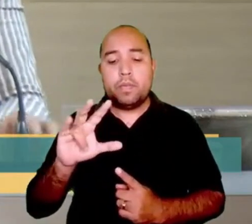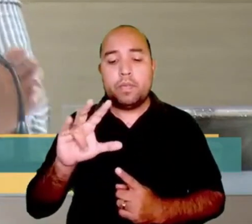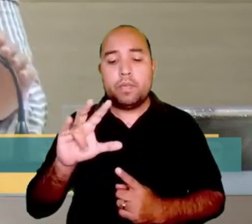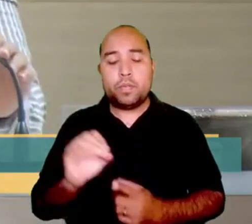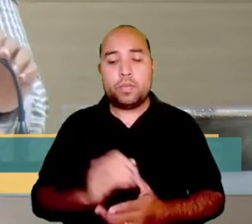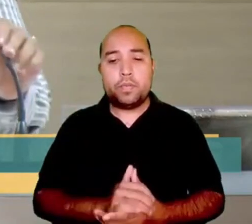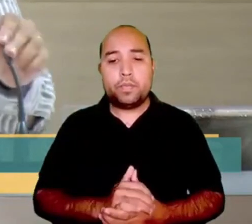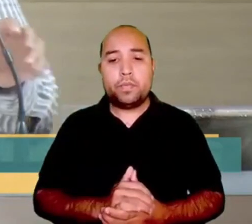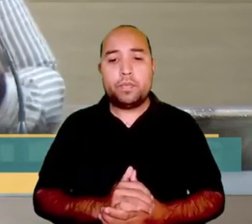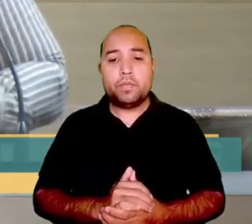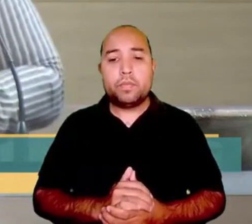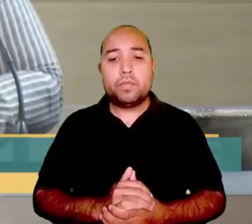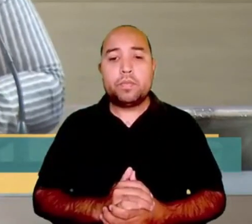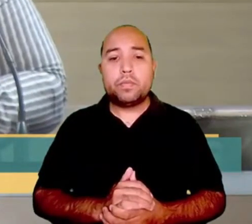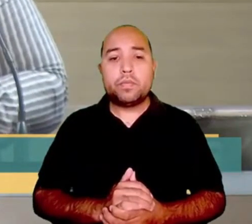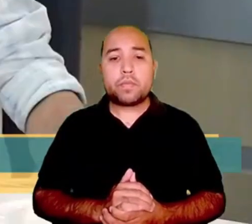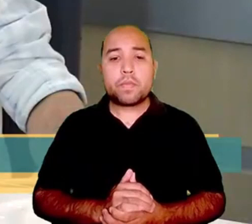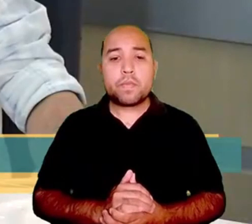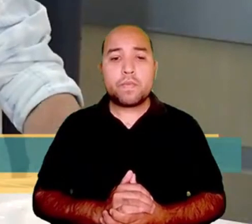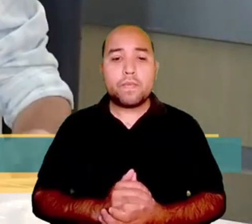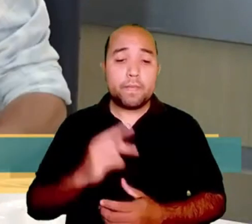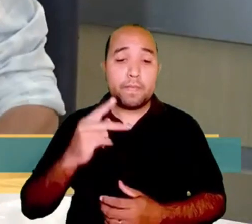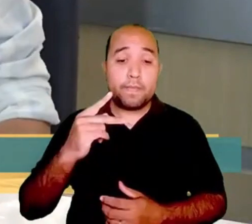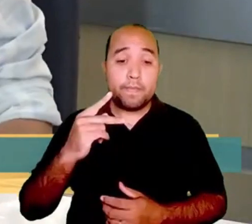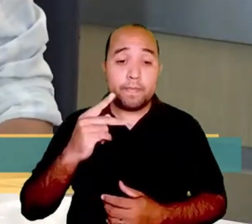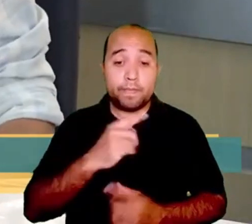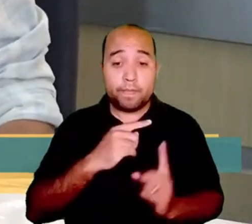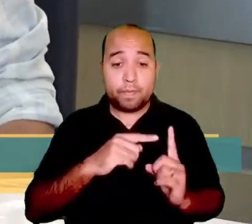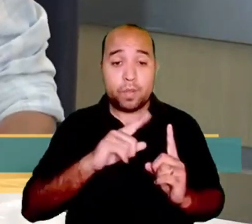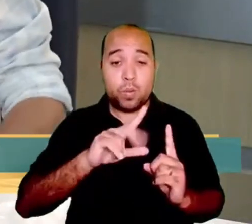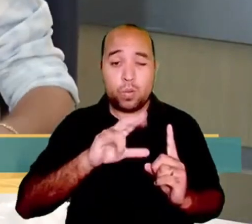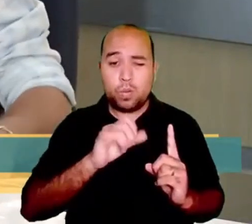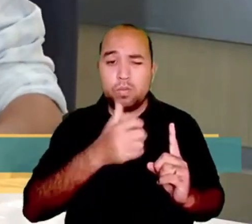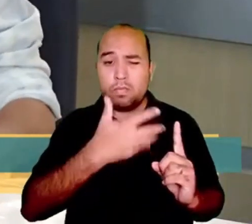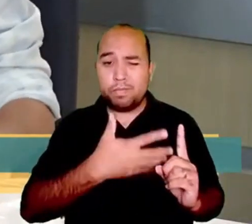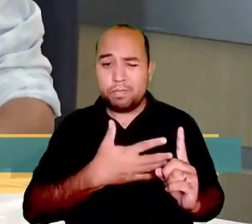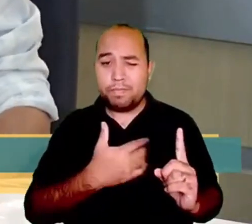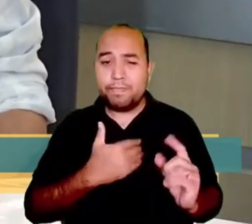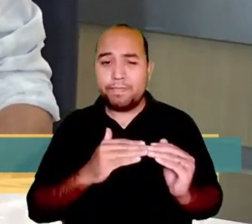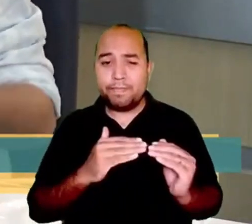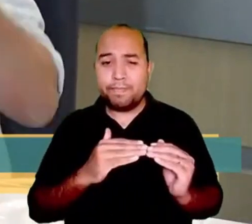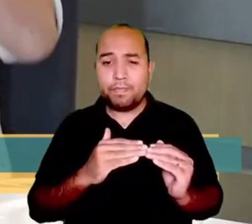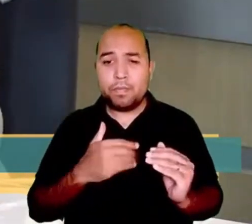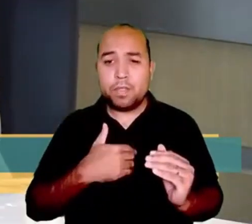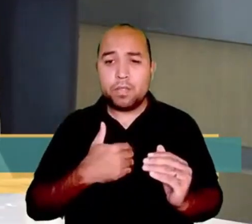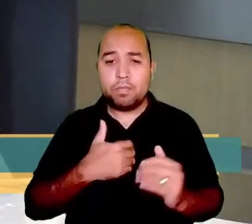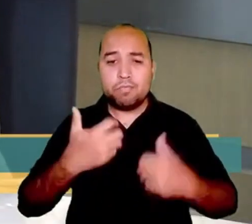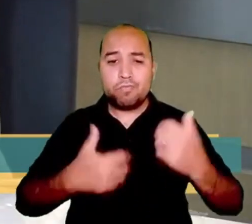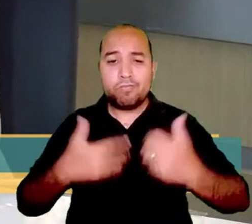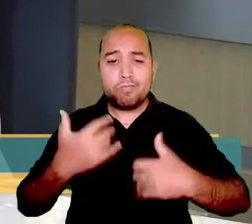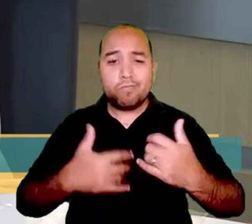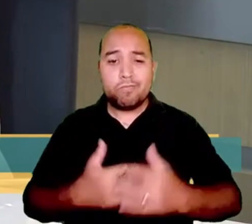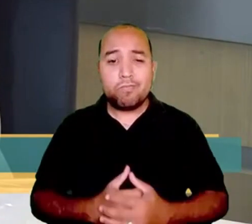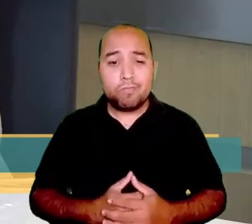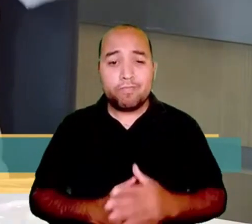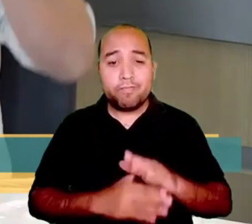Senhor presidente, como o vereador Lucas adiantou, também faz parte, né, parte dessa dotação, vai servir de amparo